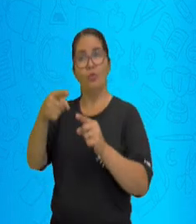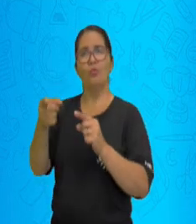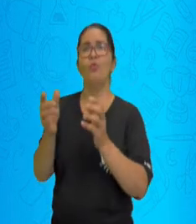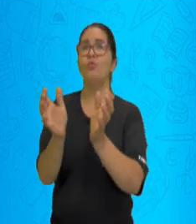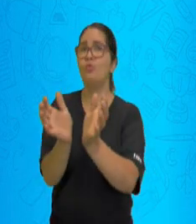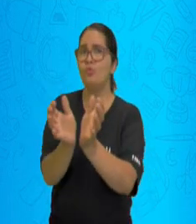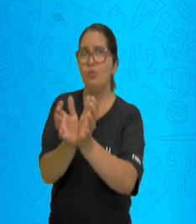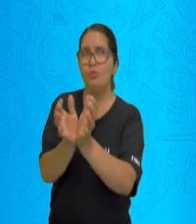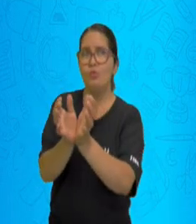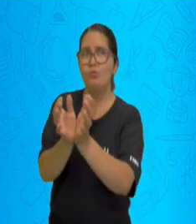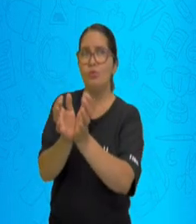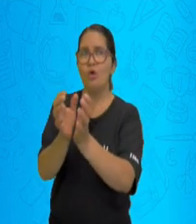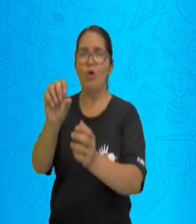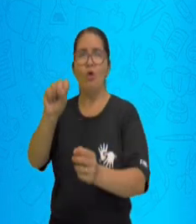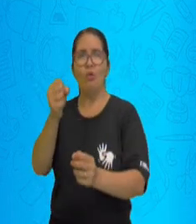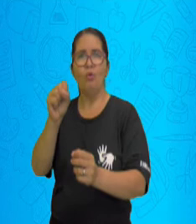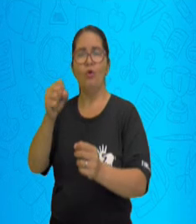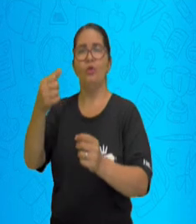Então,